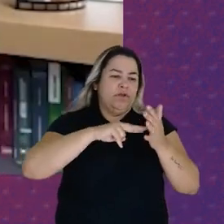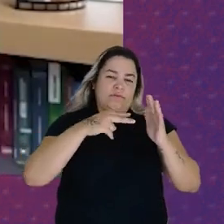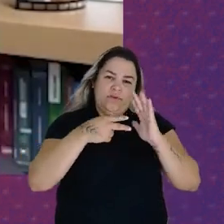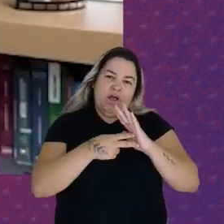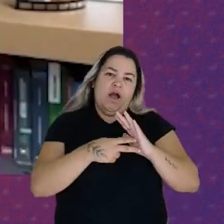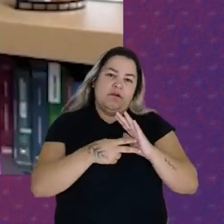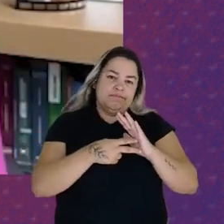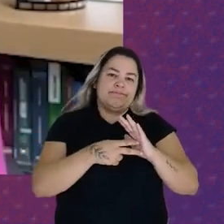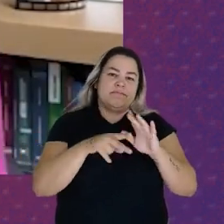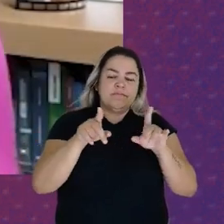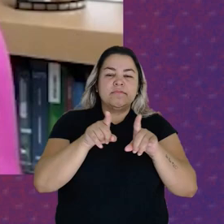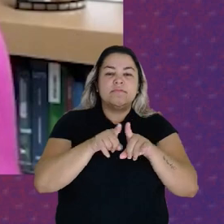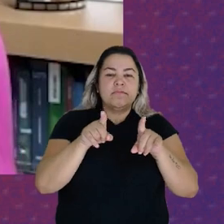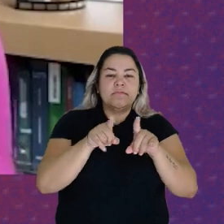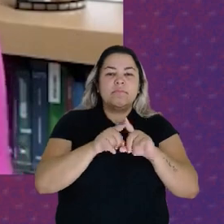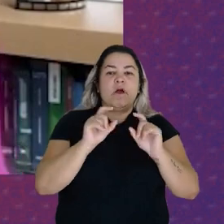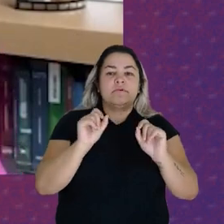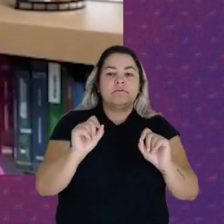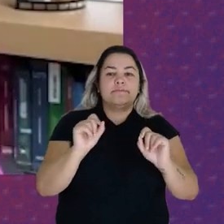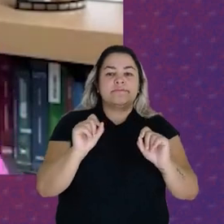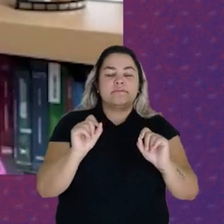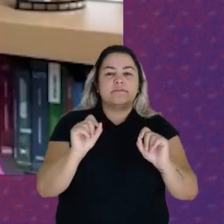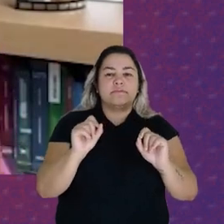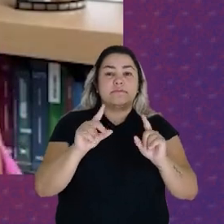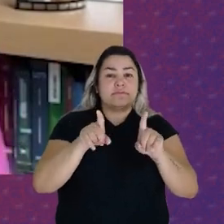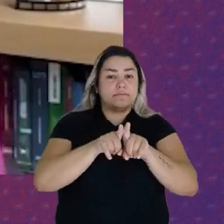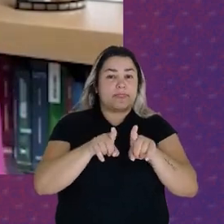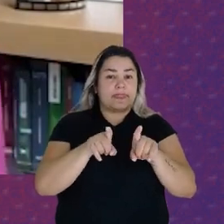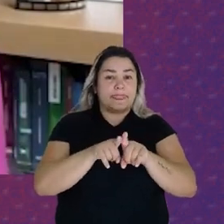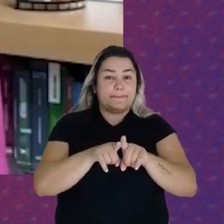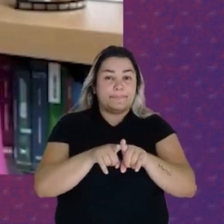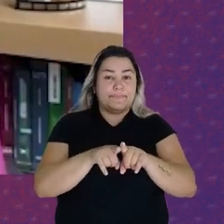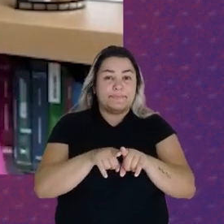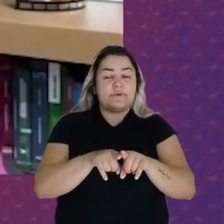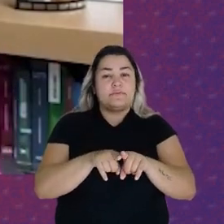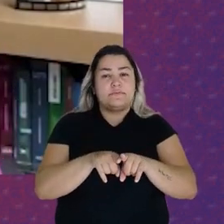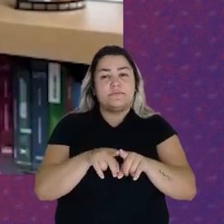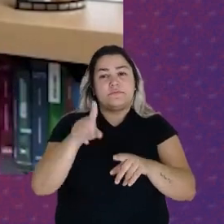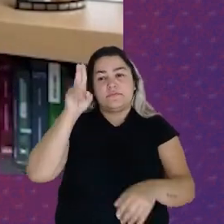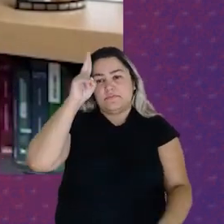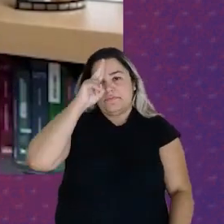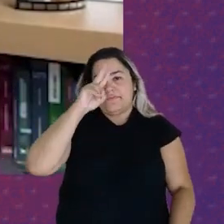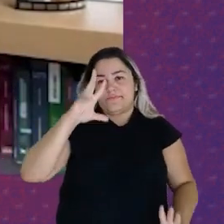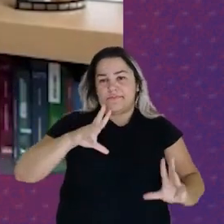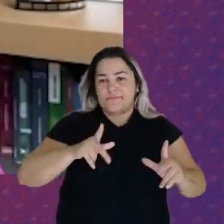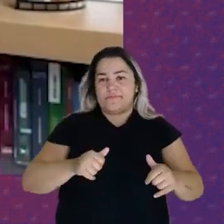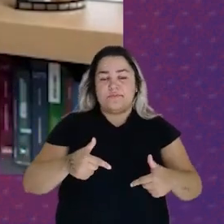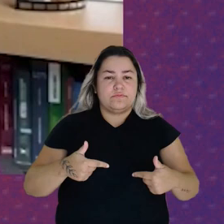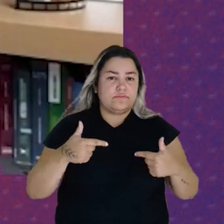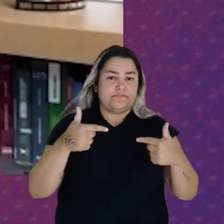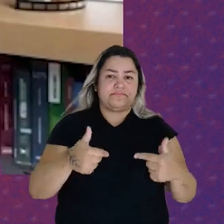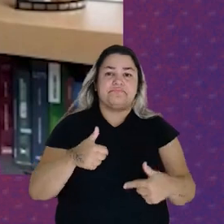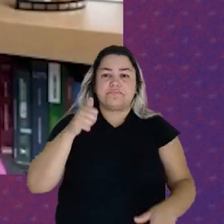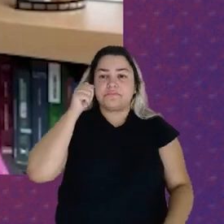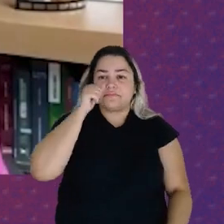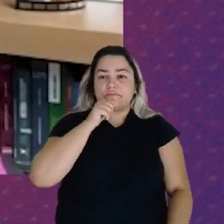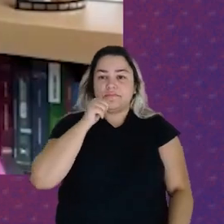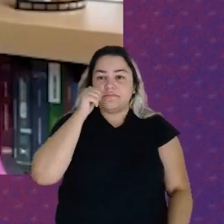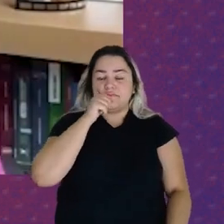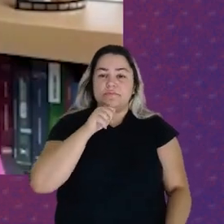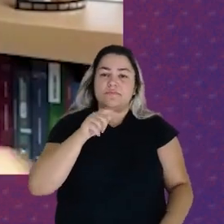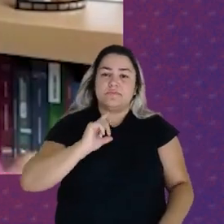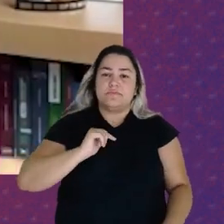além disso, ou que isso também, ou que na história toda de luta das mulheres, a gente não teve